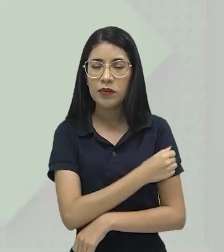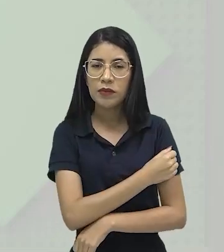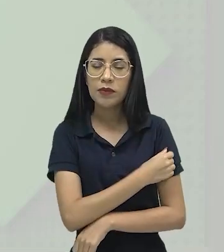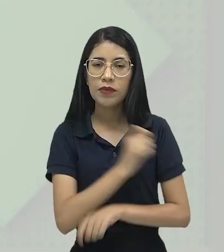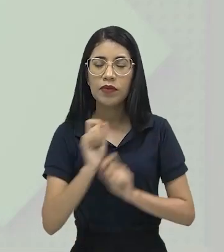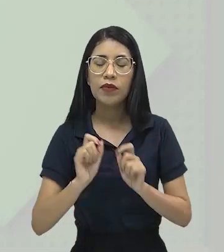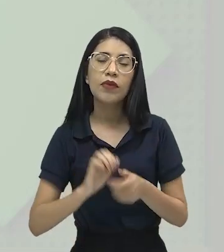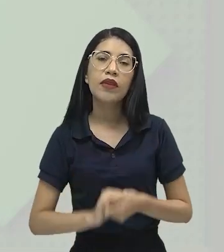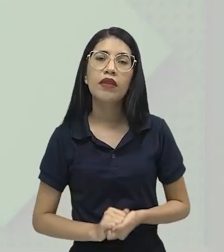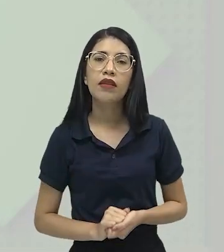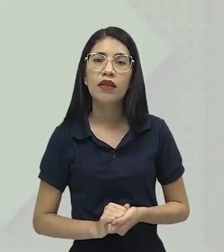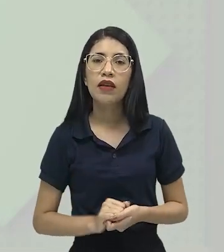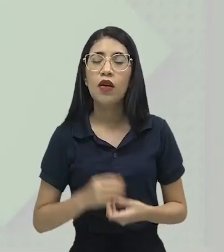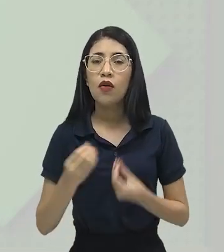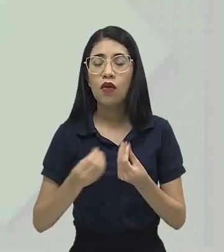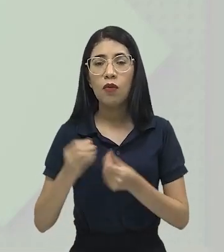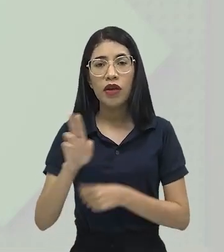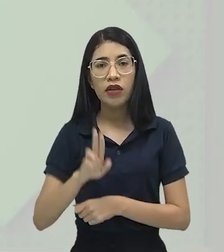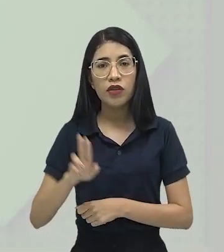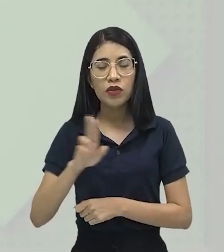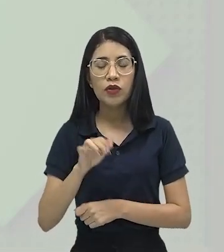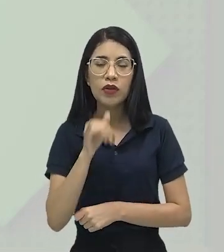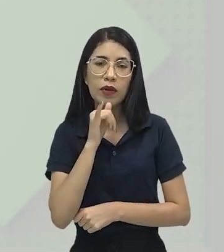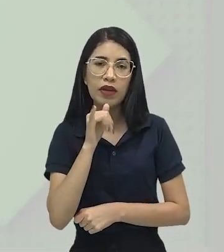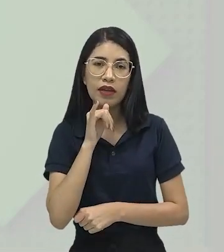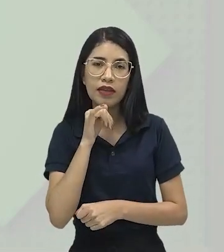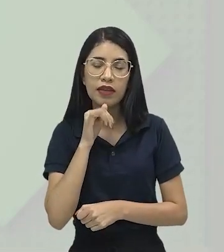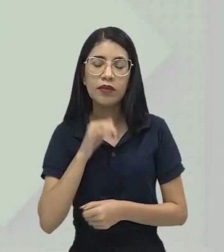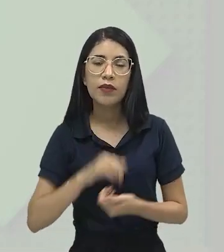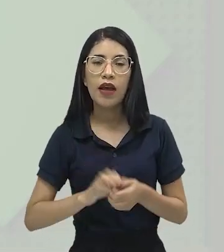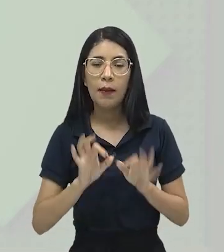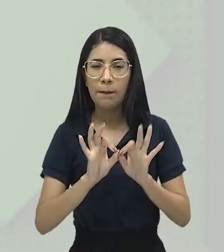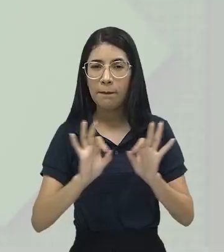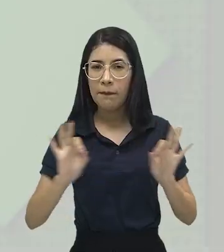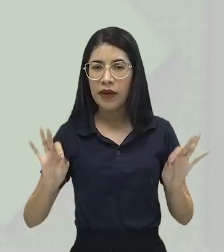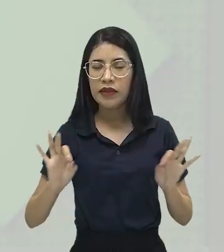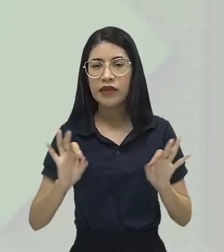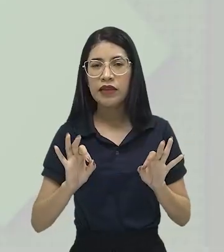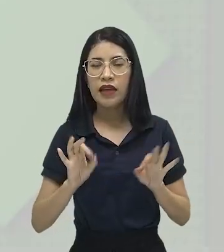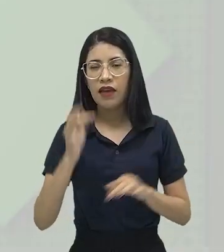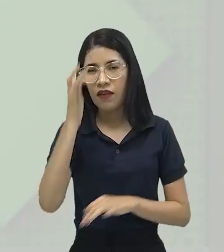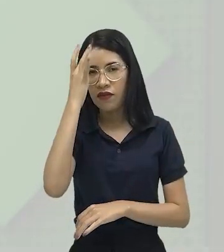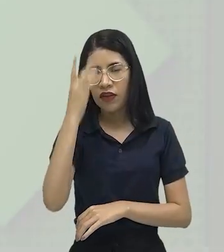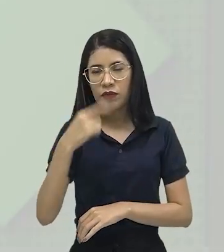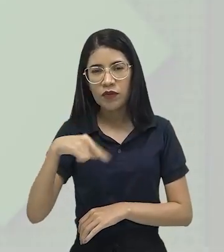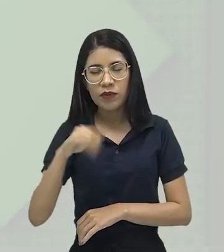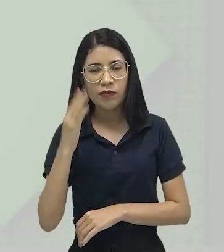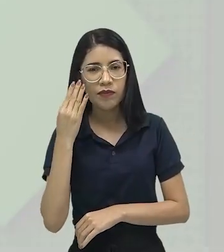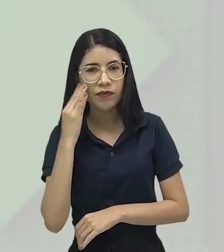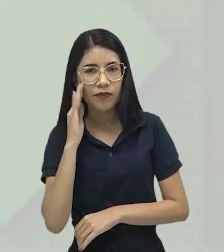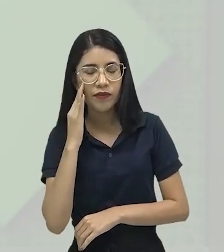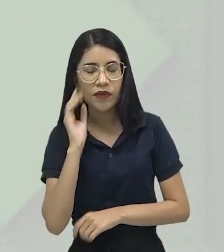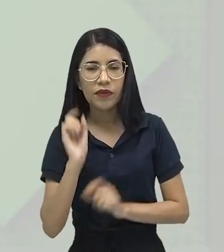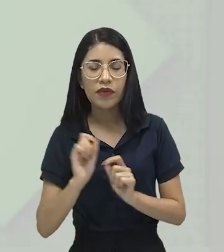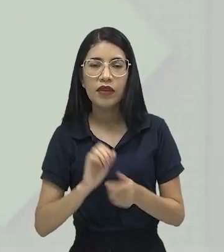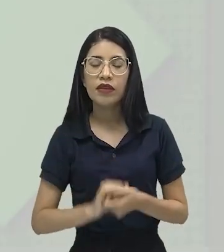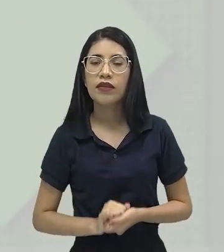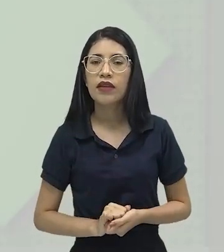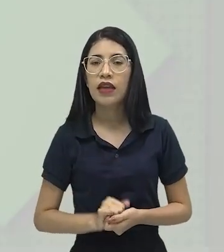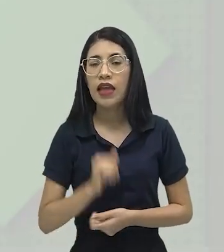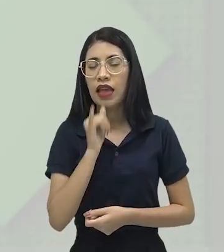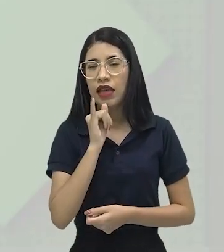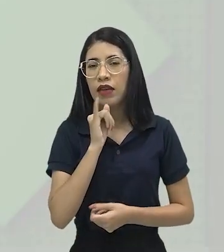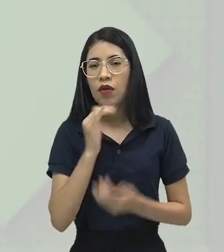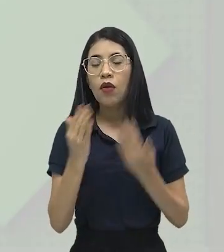eles utilizam, uma unidade de medida, vamos dizer assim, que é fácil para os nossos alunos entenderem, é